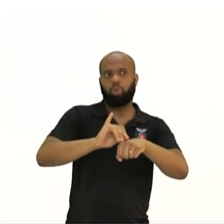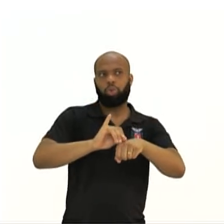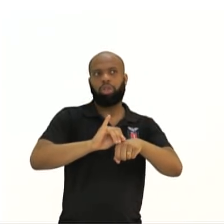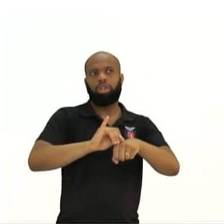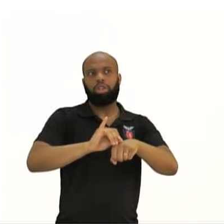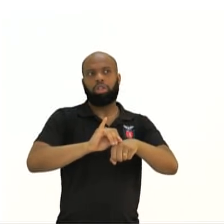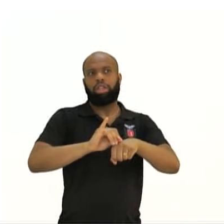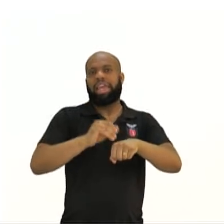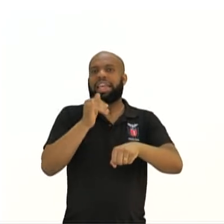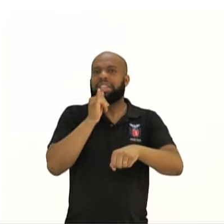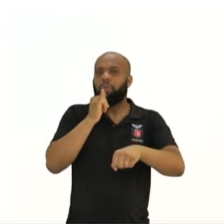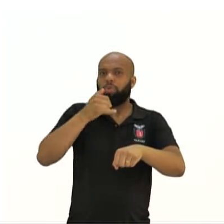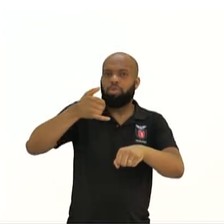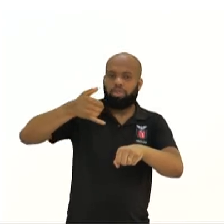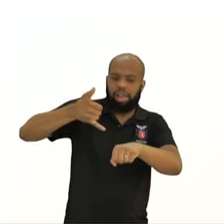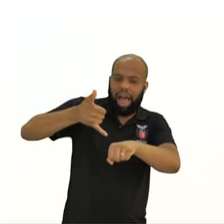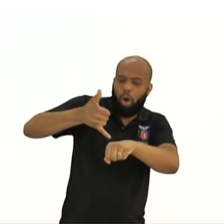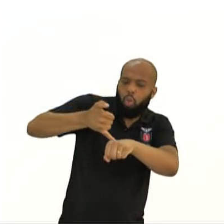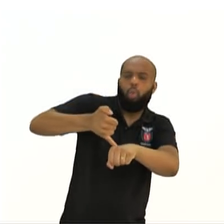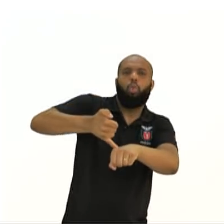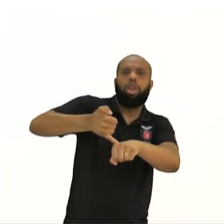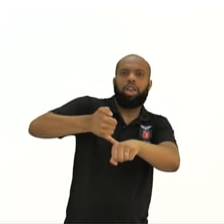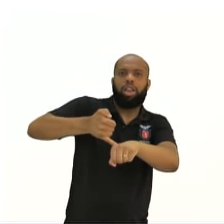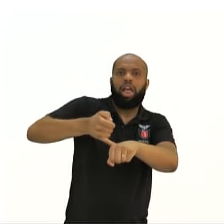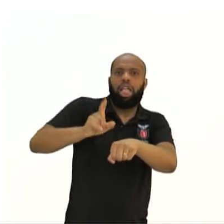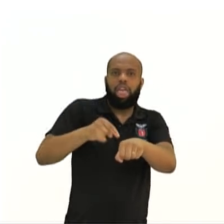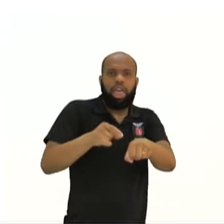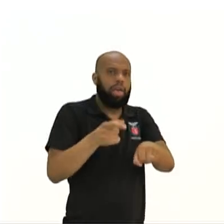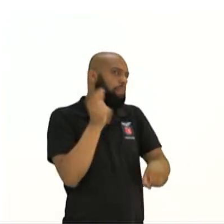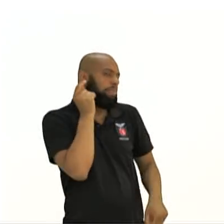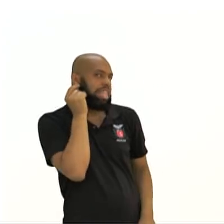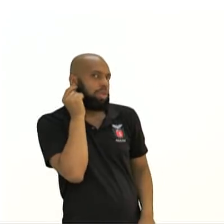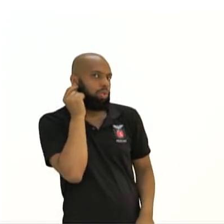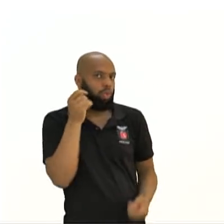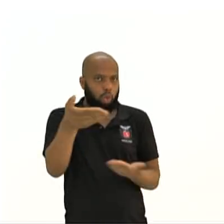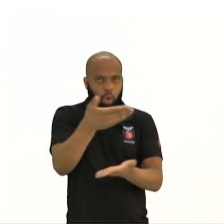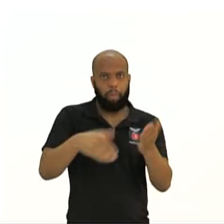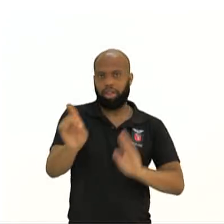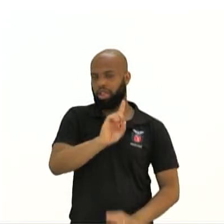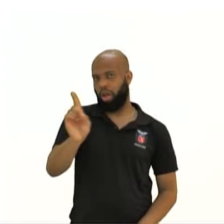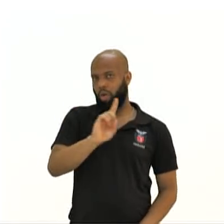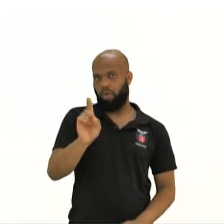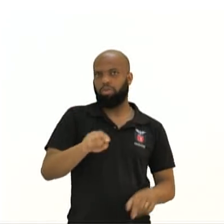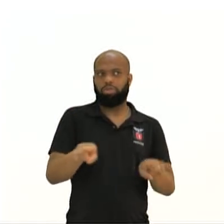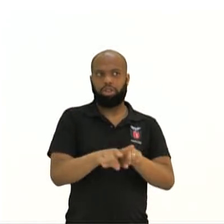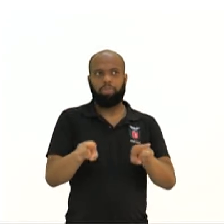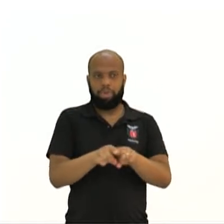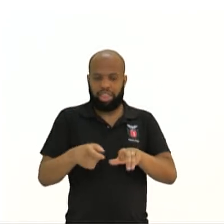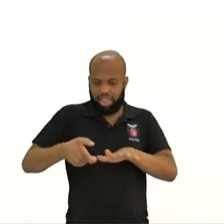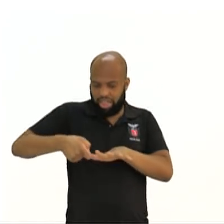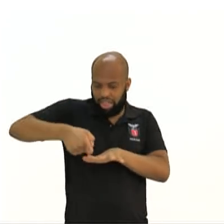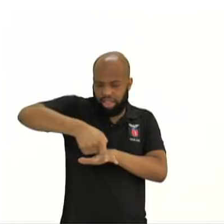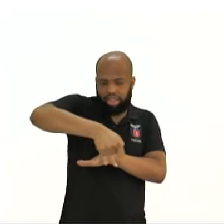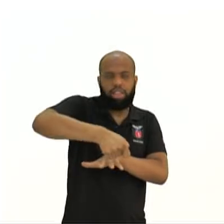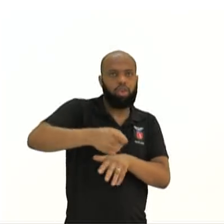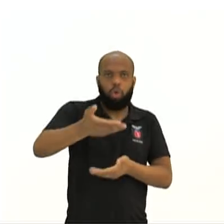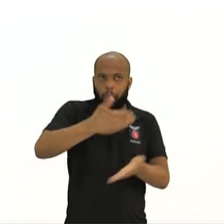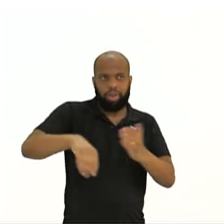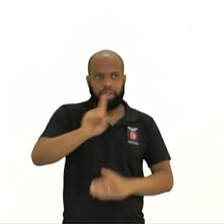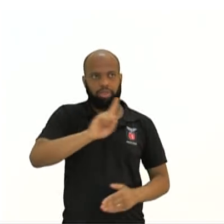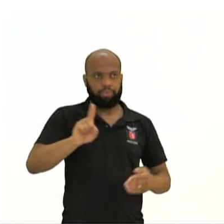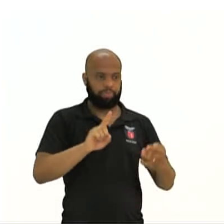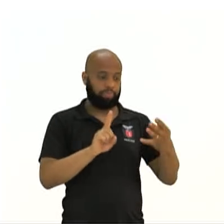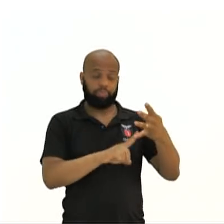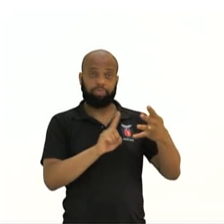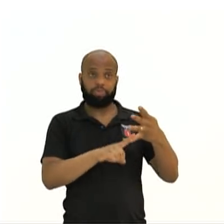objetos pérfuro-cortantes, né, agulhas, piercing, brincos, alicates de cutícula, né? E na